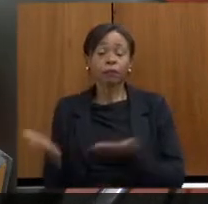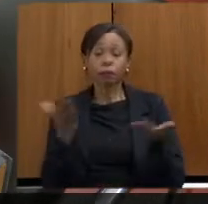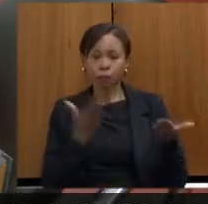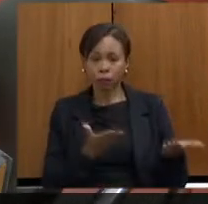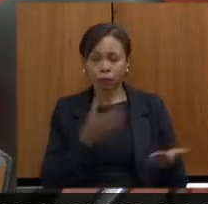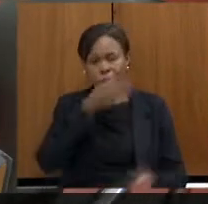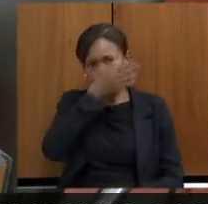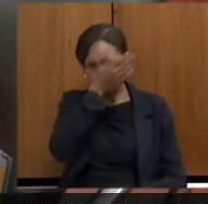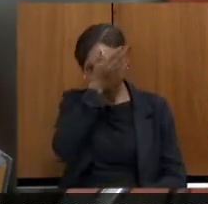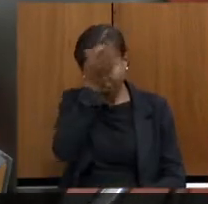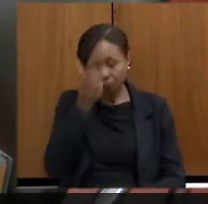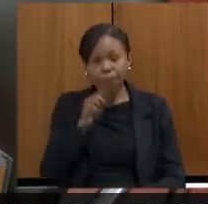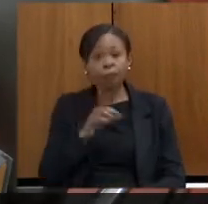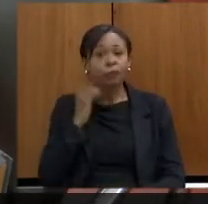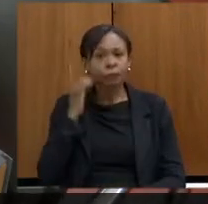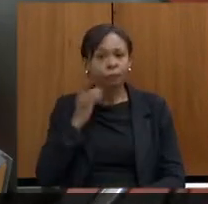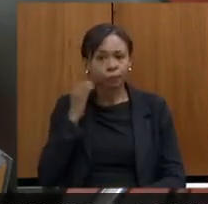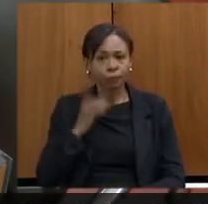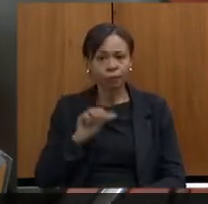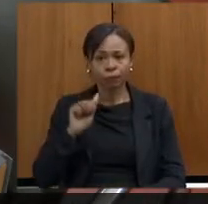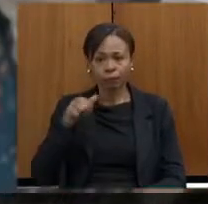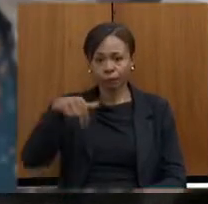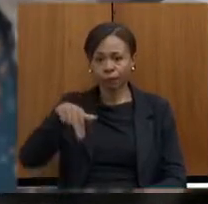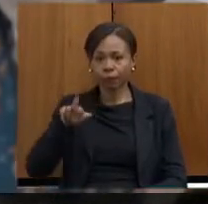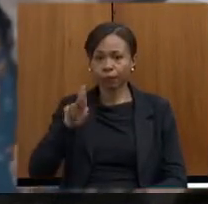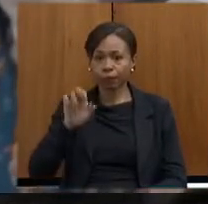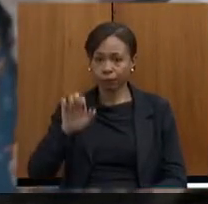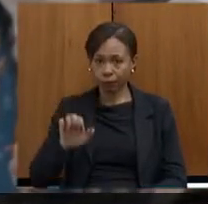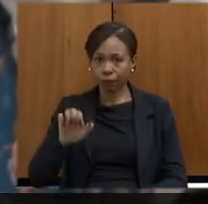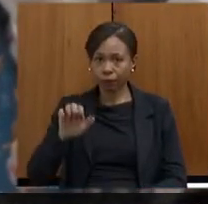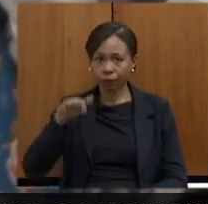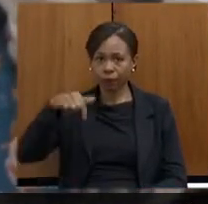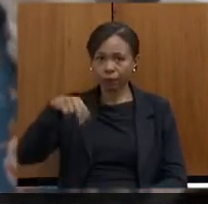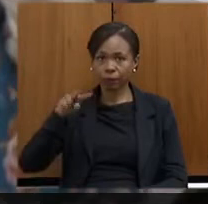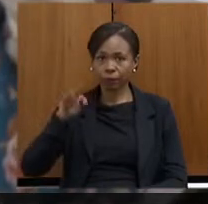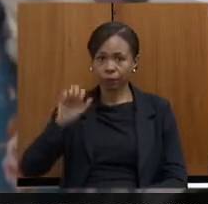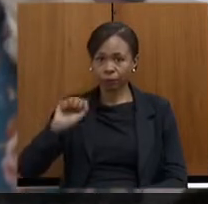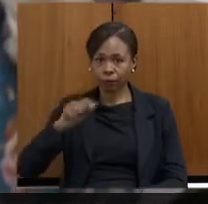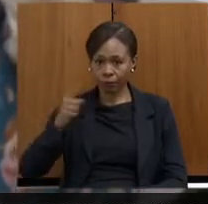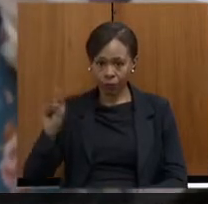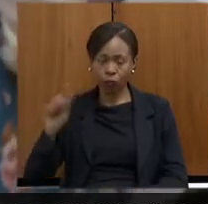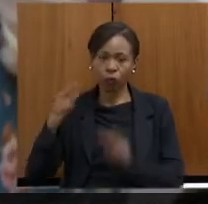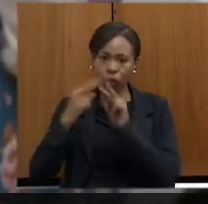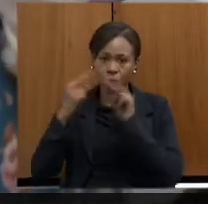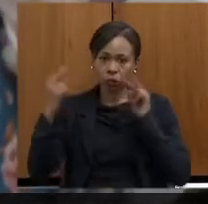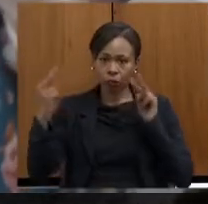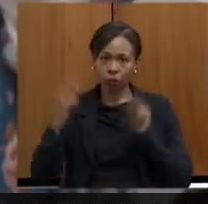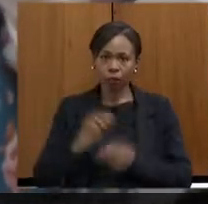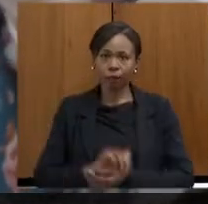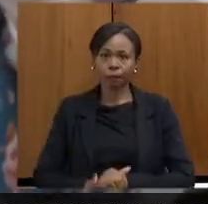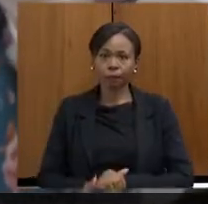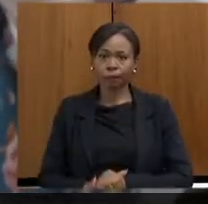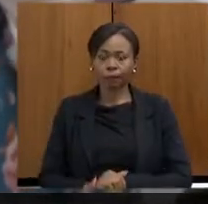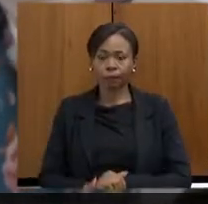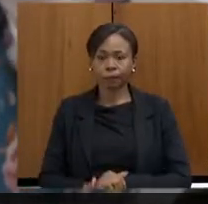para as considerações do deputado André Quintão, que nos acompanha de forma virtual. Deputado, a